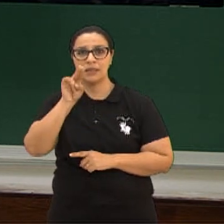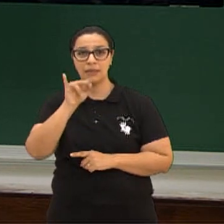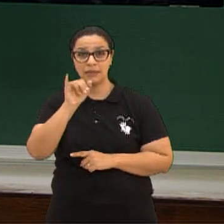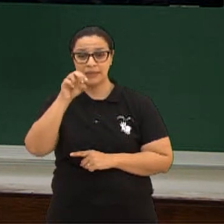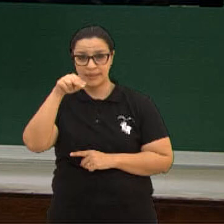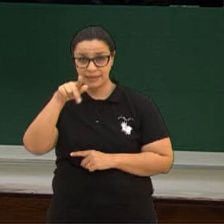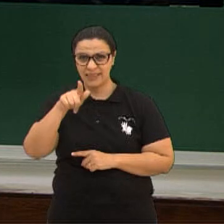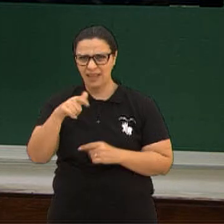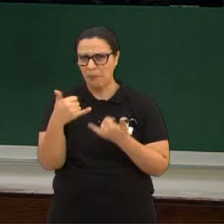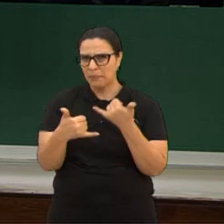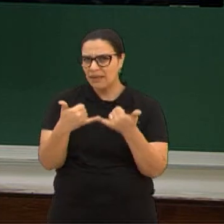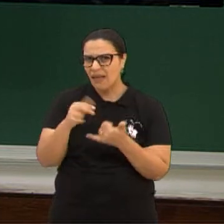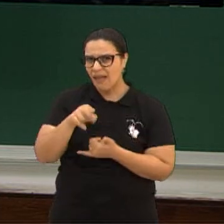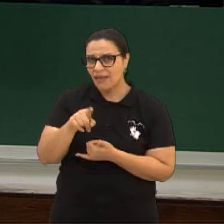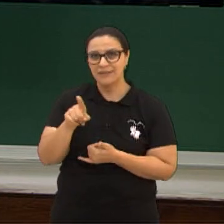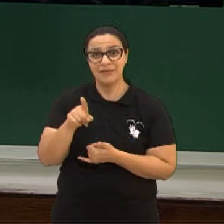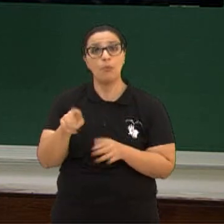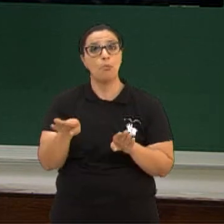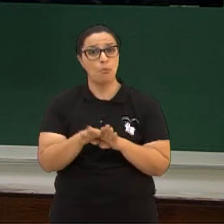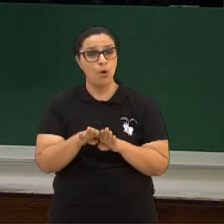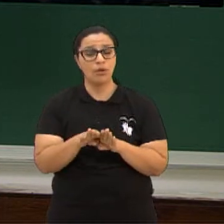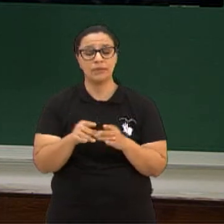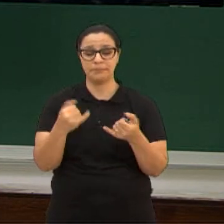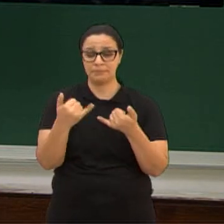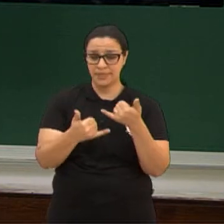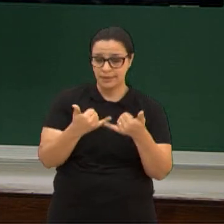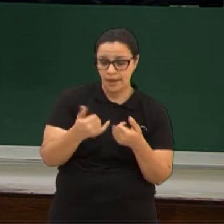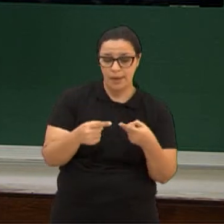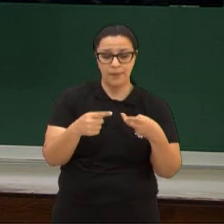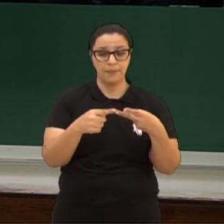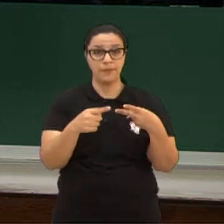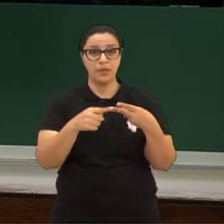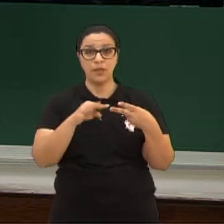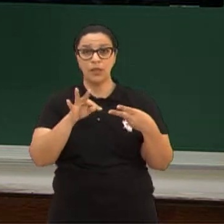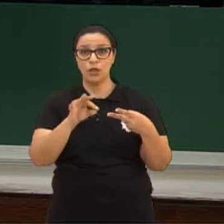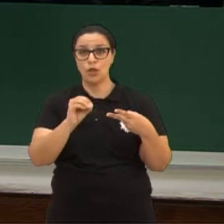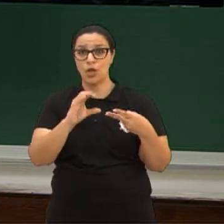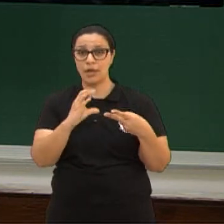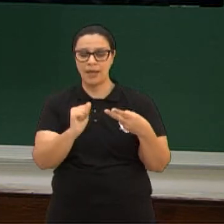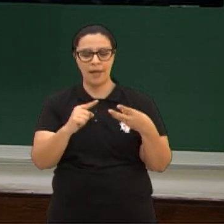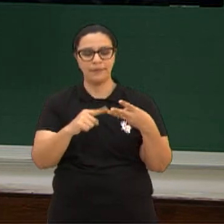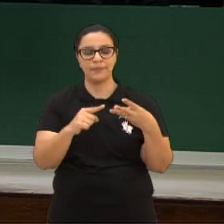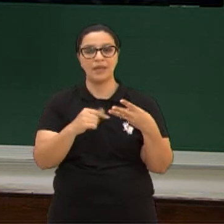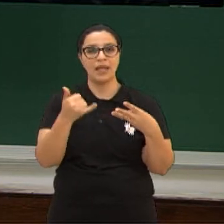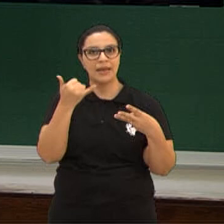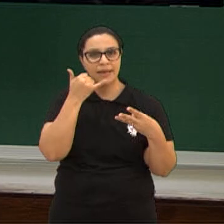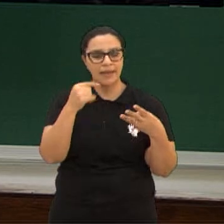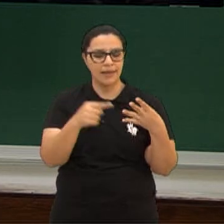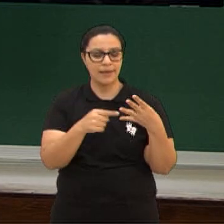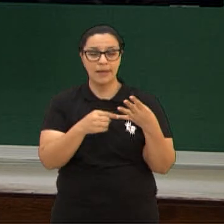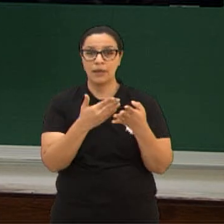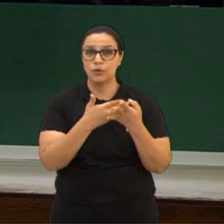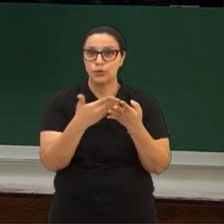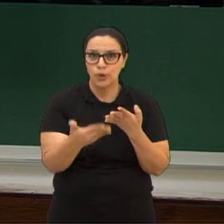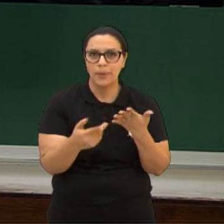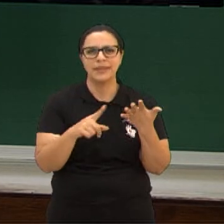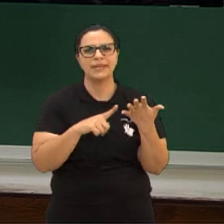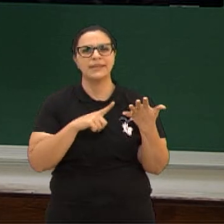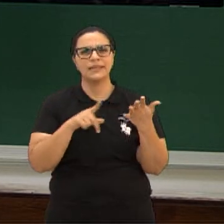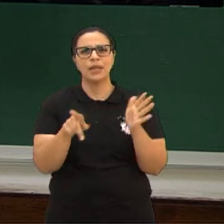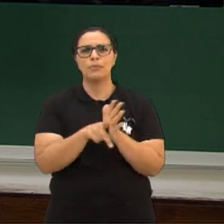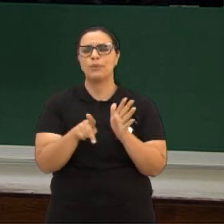ele tem tanta tradução. Ele pode ser brincar, ele pode ser ligar, ele pode ser começar, ele pode